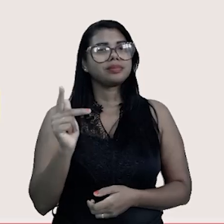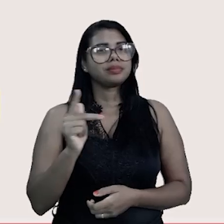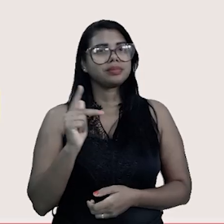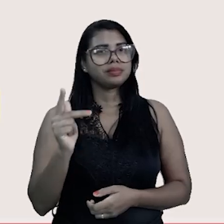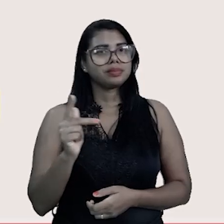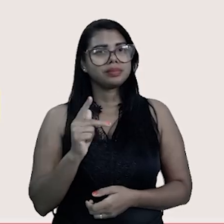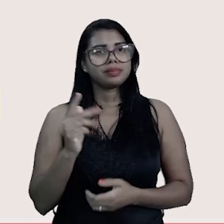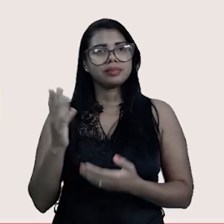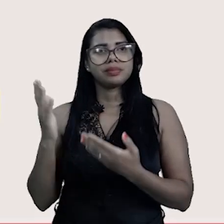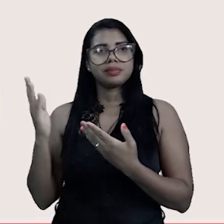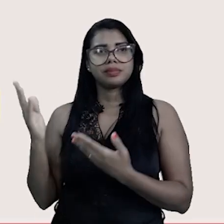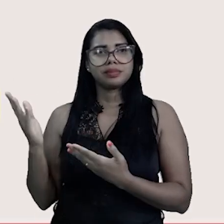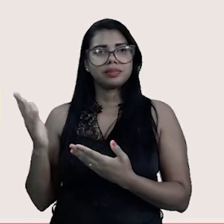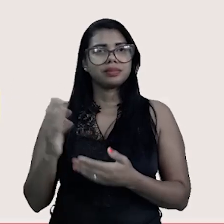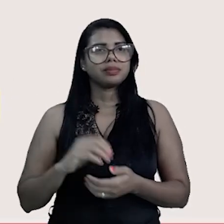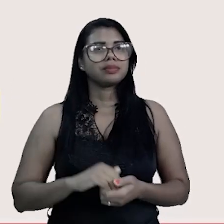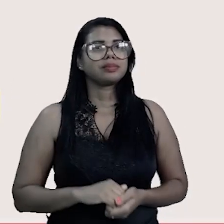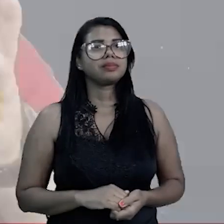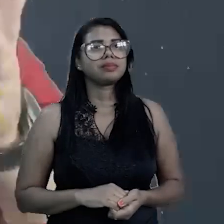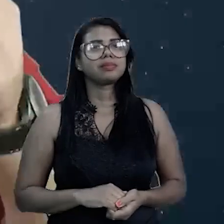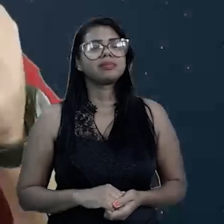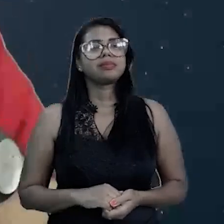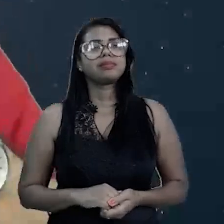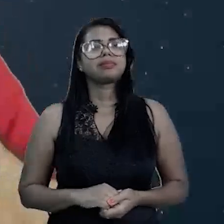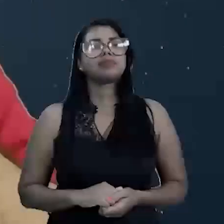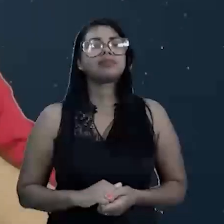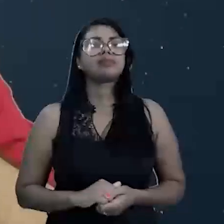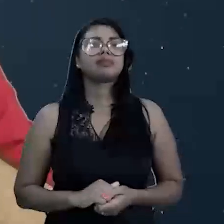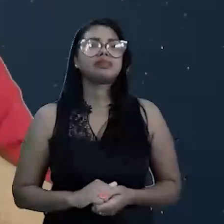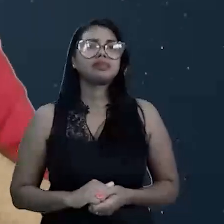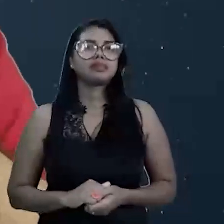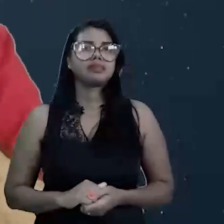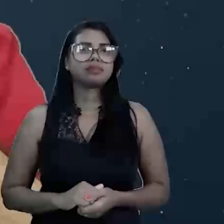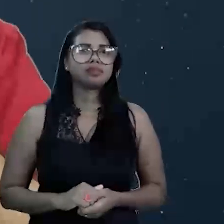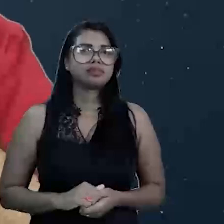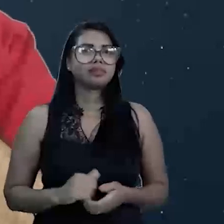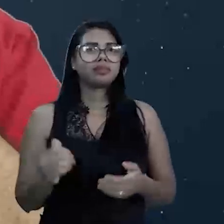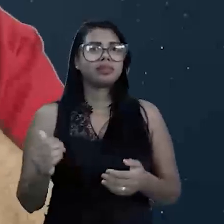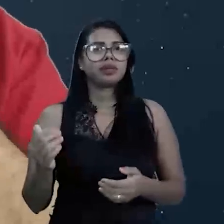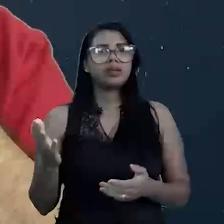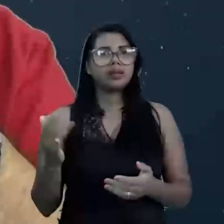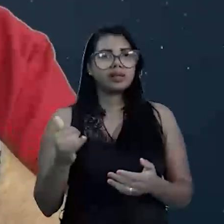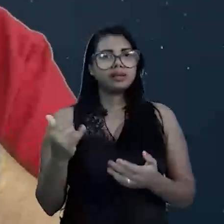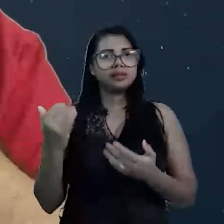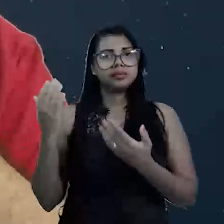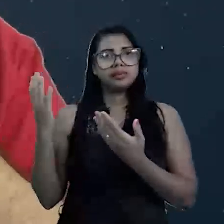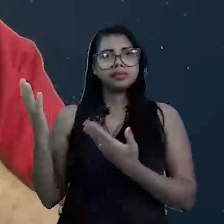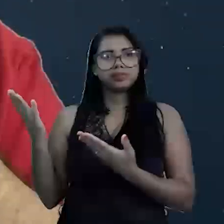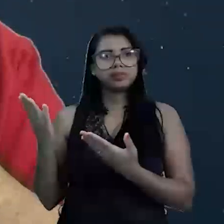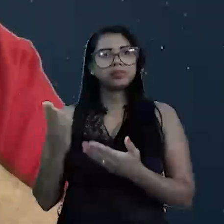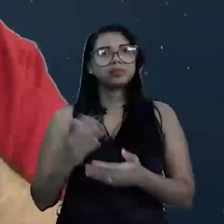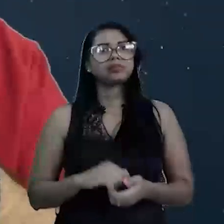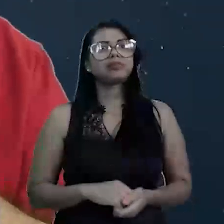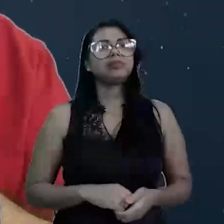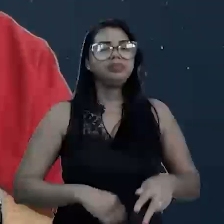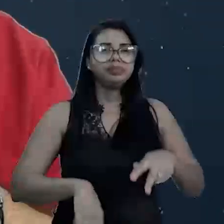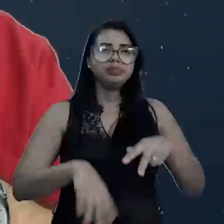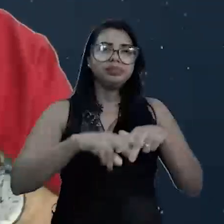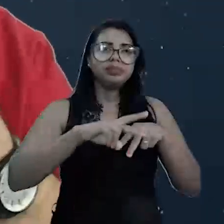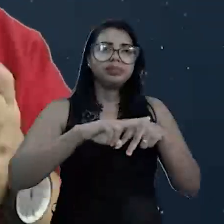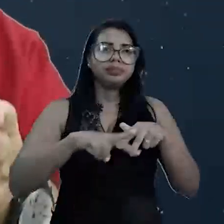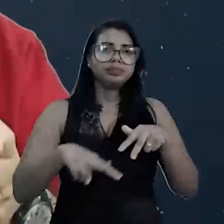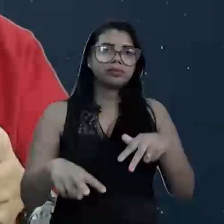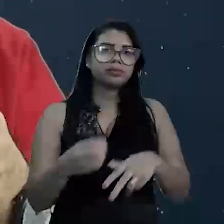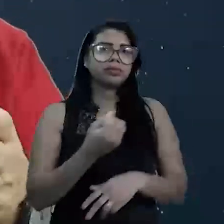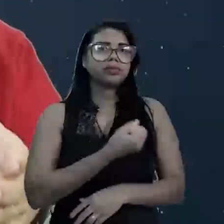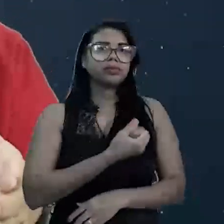silepse de pessoa. Então, ó, fera, vem comigo. Silepse de gênero, número e pessoa.